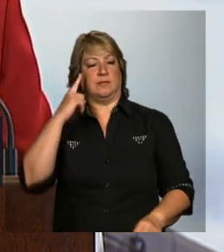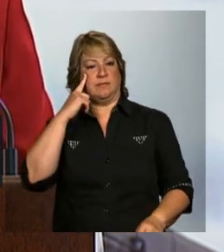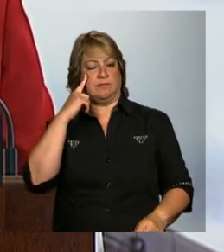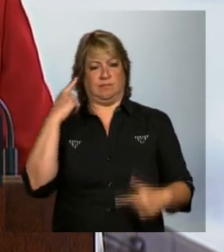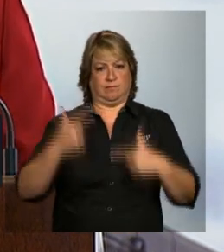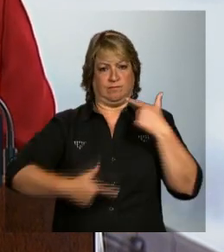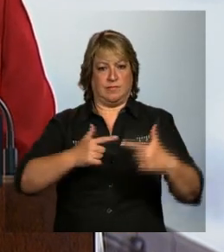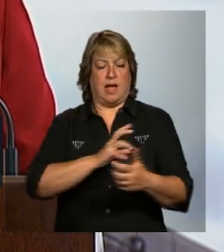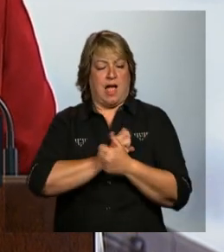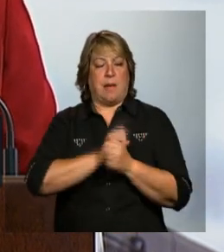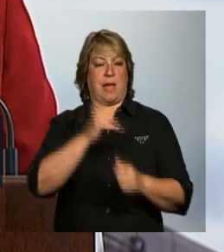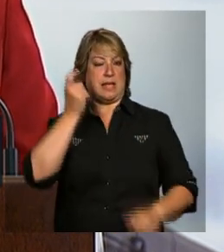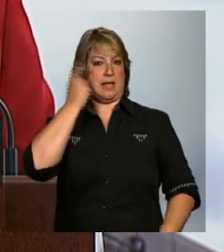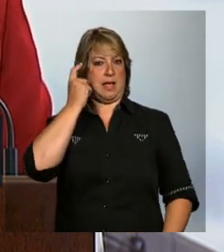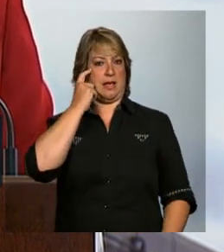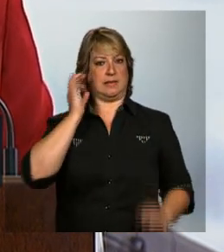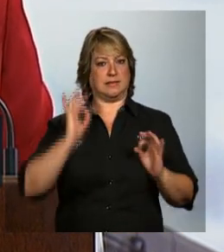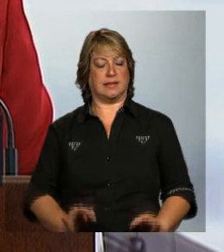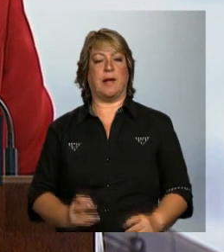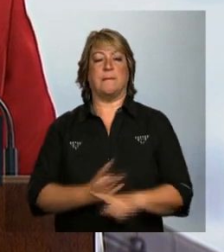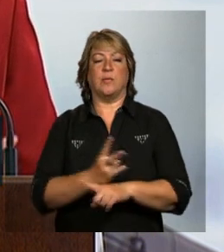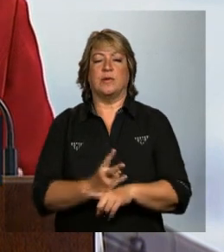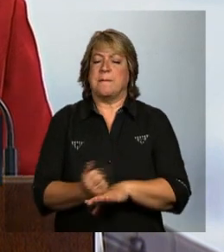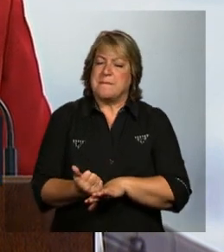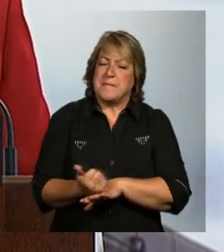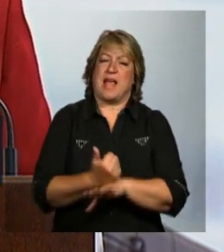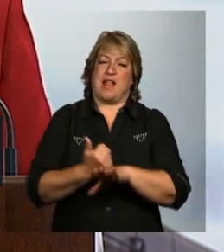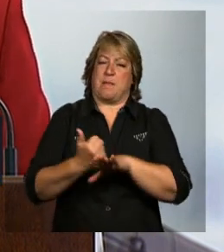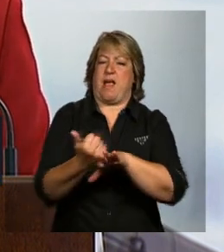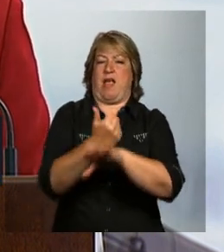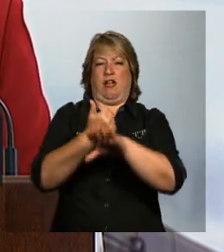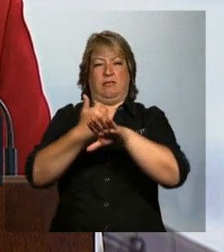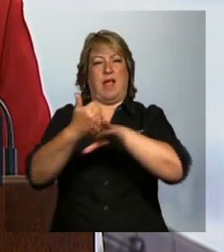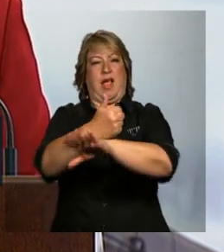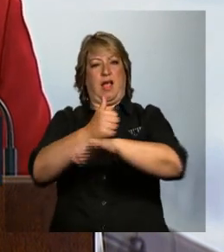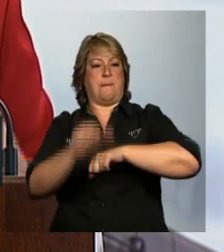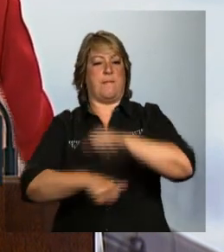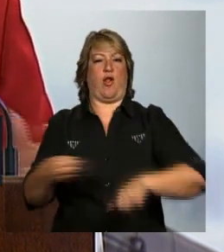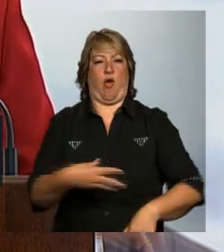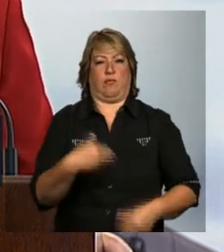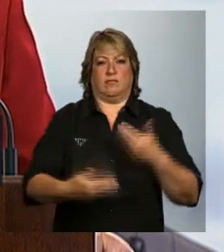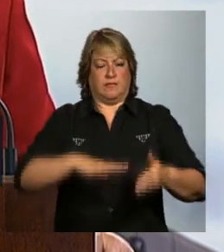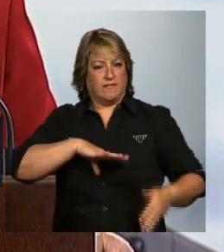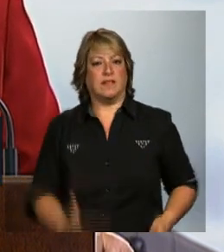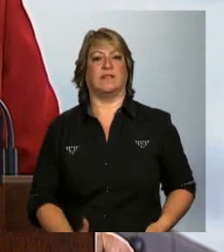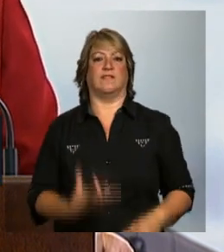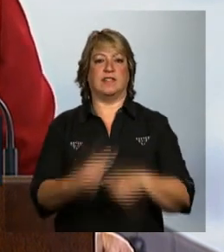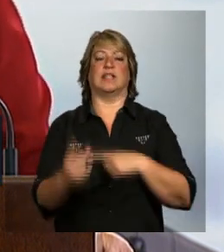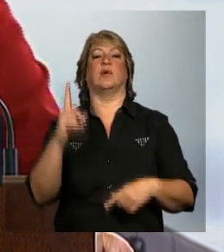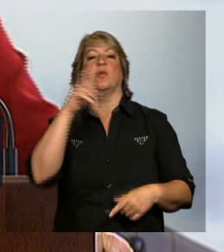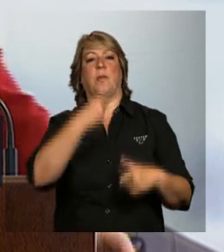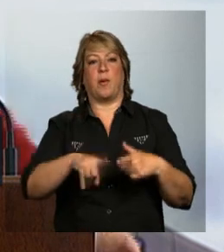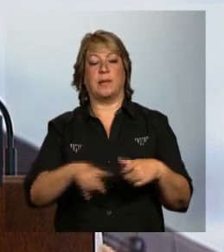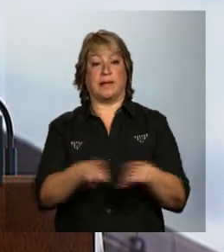cabeça e buscando excelência se renovando sendo capaz de enfrentar de veracidade